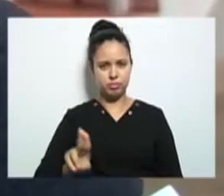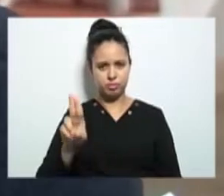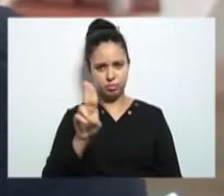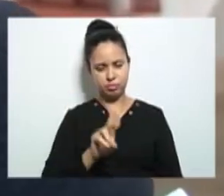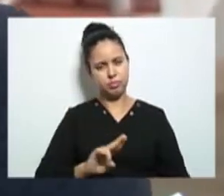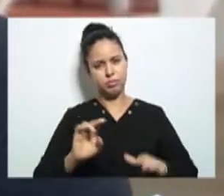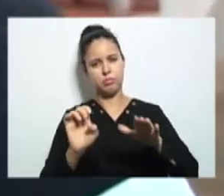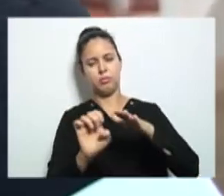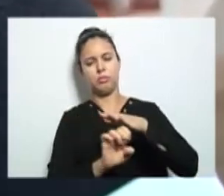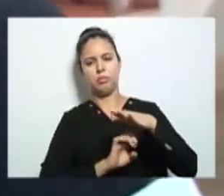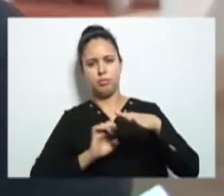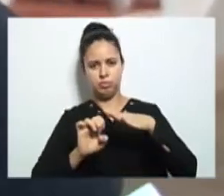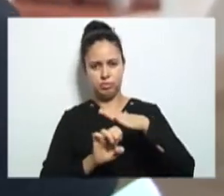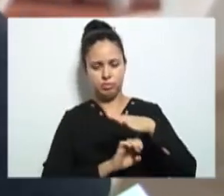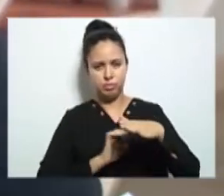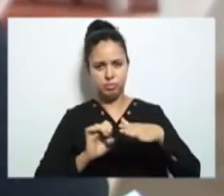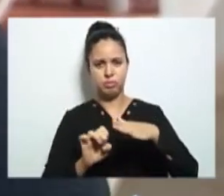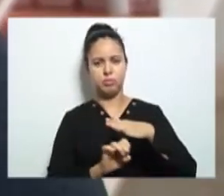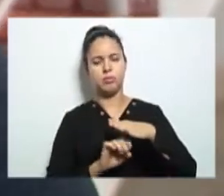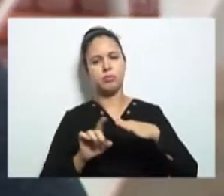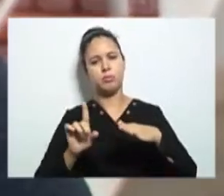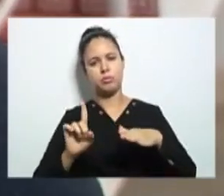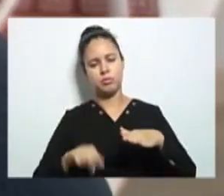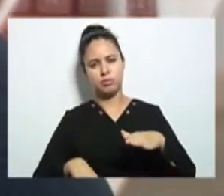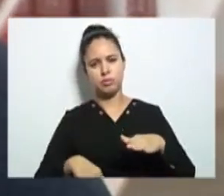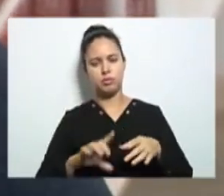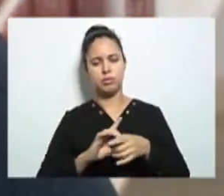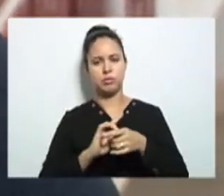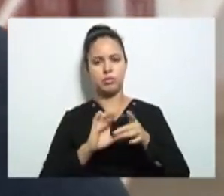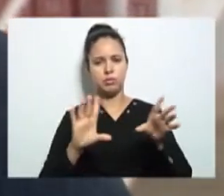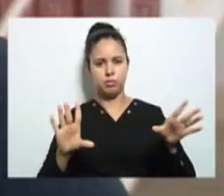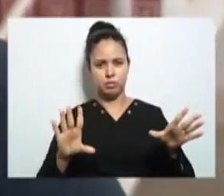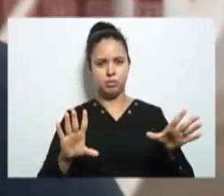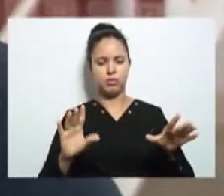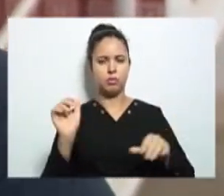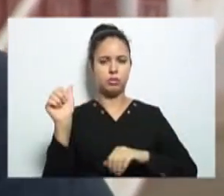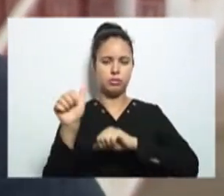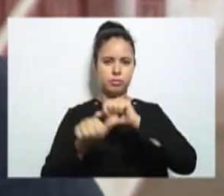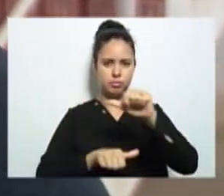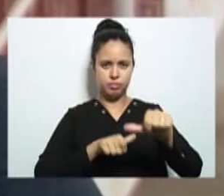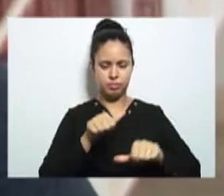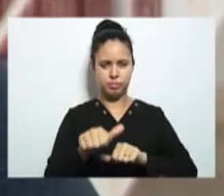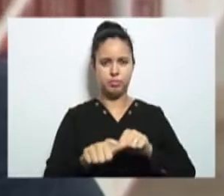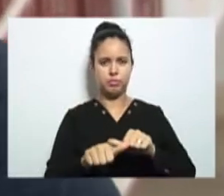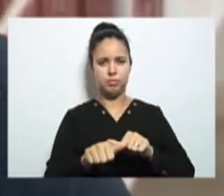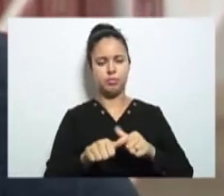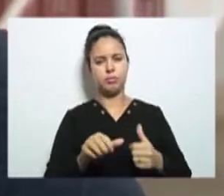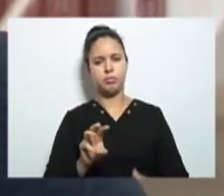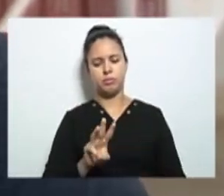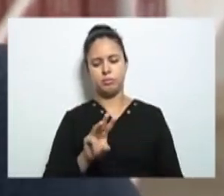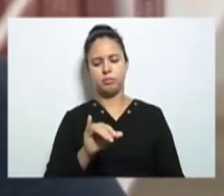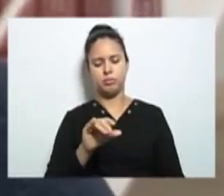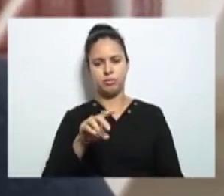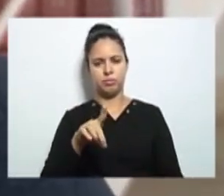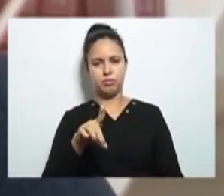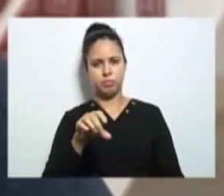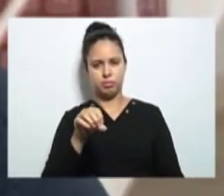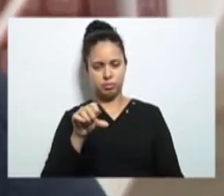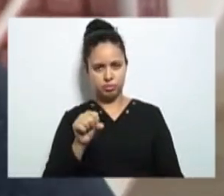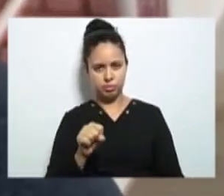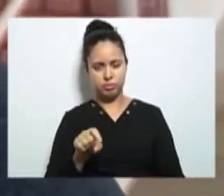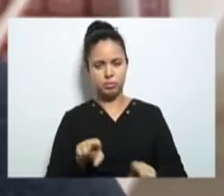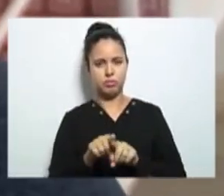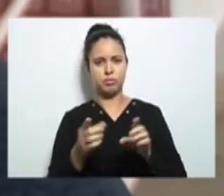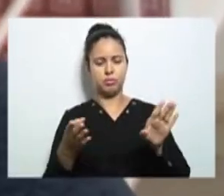da empresa, né? É um sistema, é um software livre, né? Que ele se modifica. Já o Windows é um sistema fechado, como